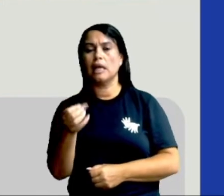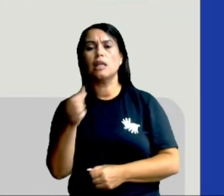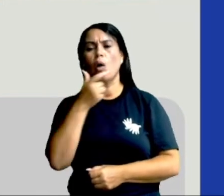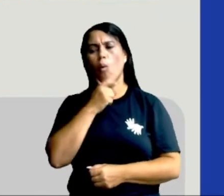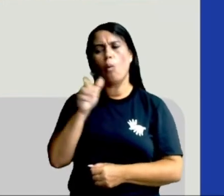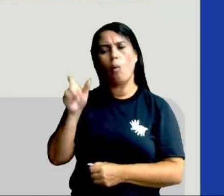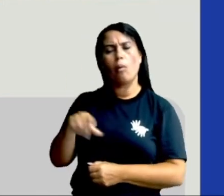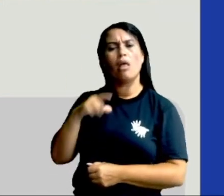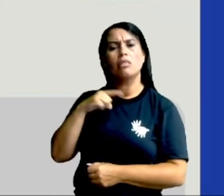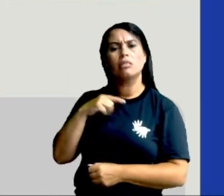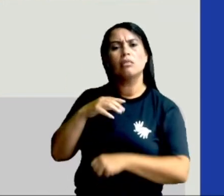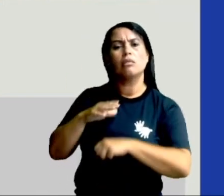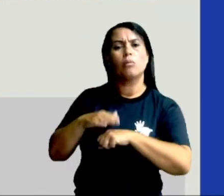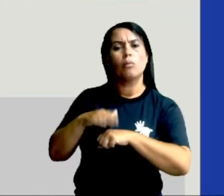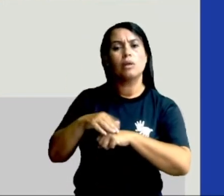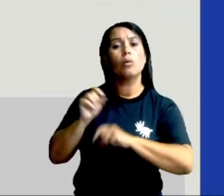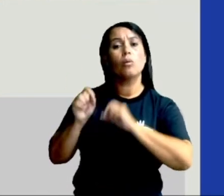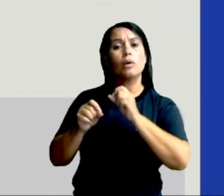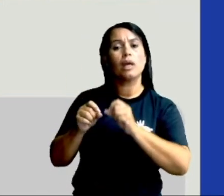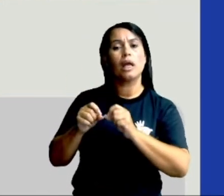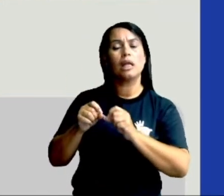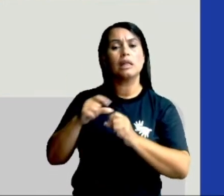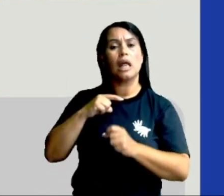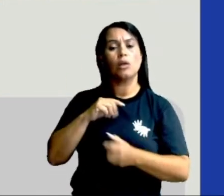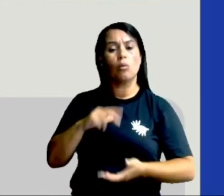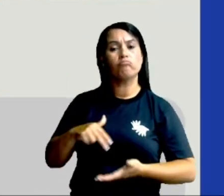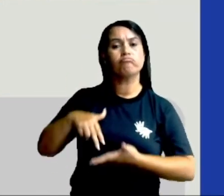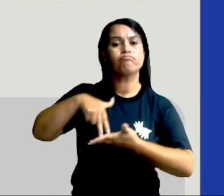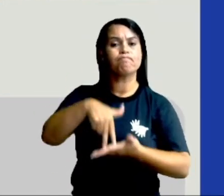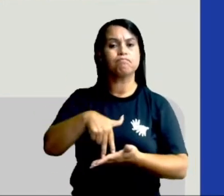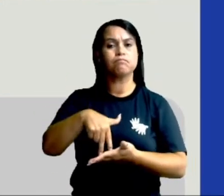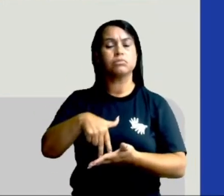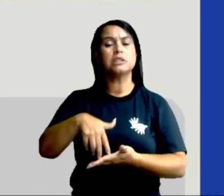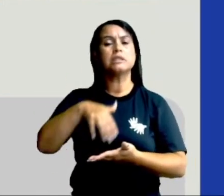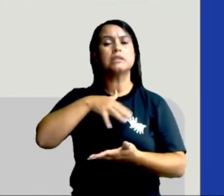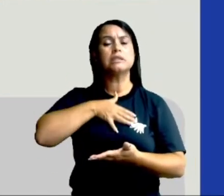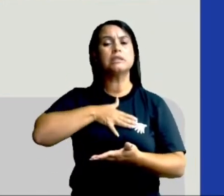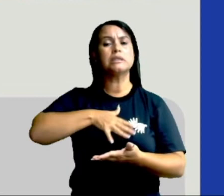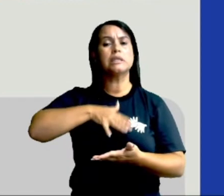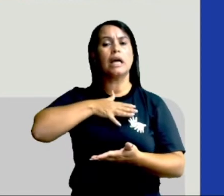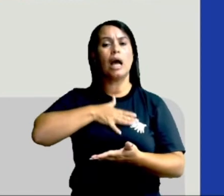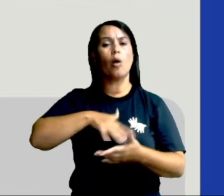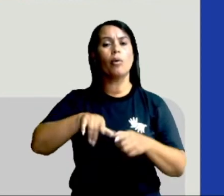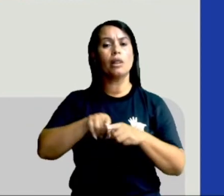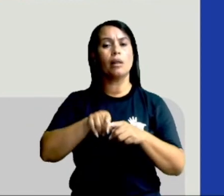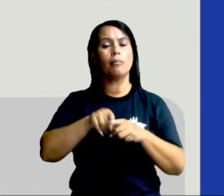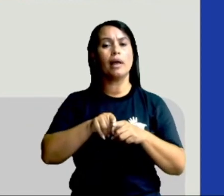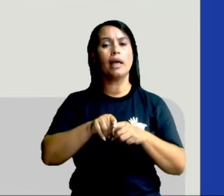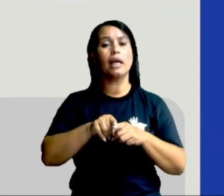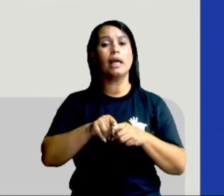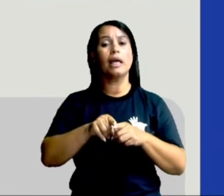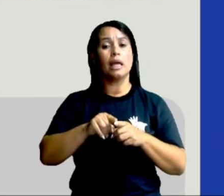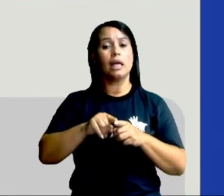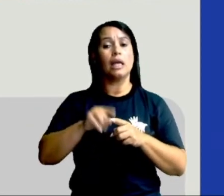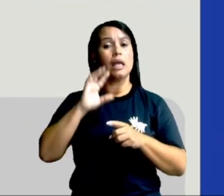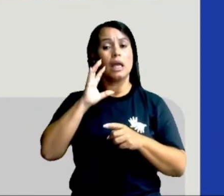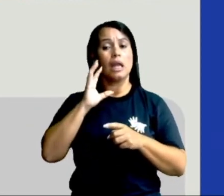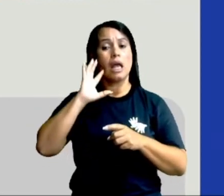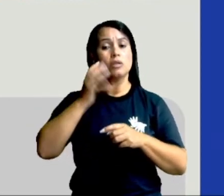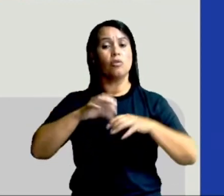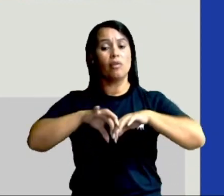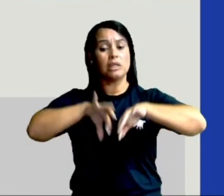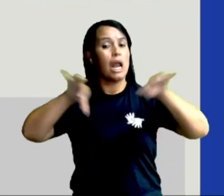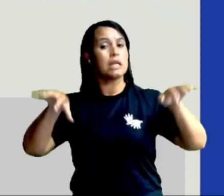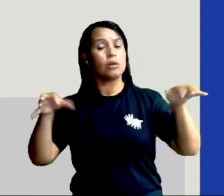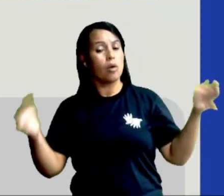atuação de destaque ao se posicionar de forma pacífica contra a segregação racial.